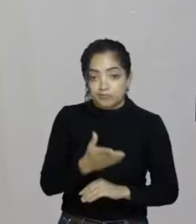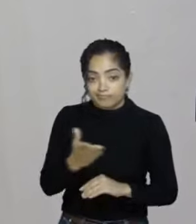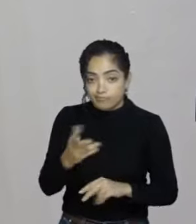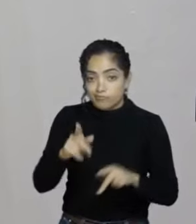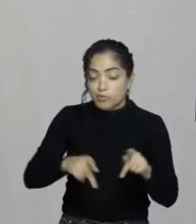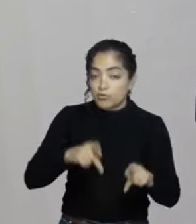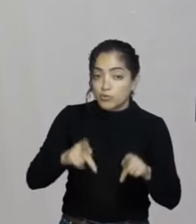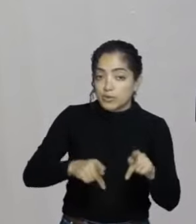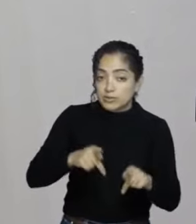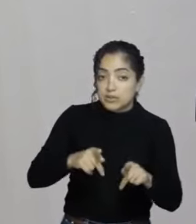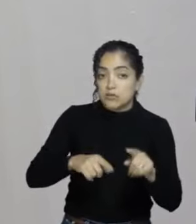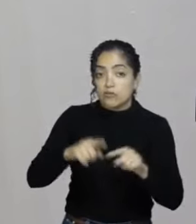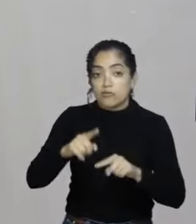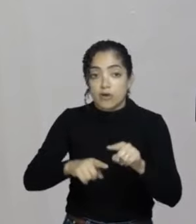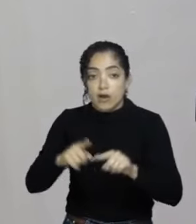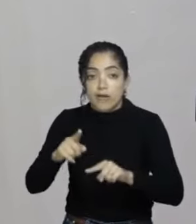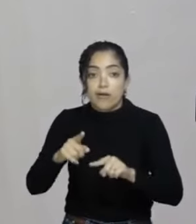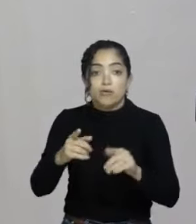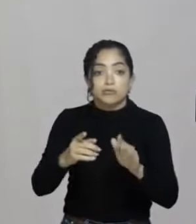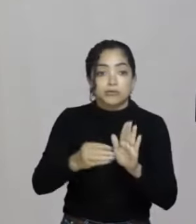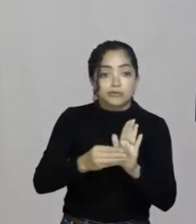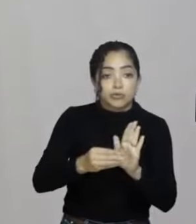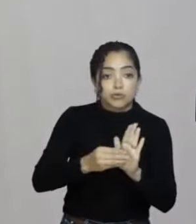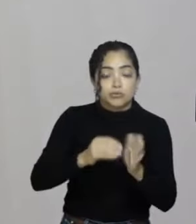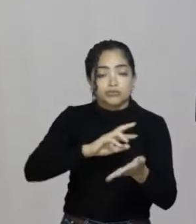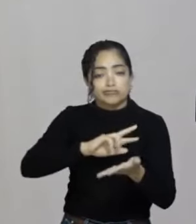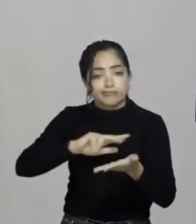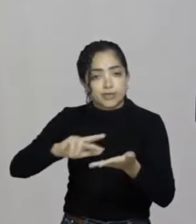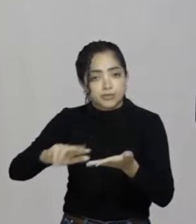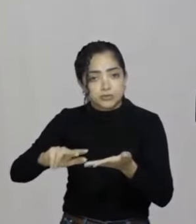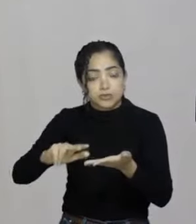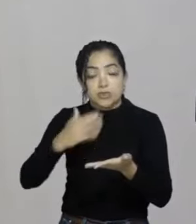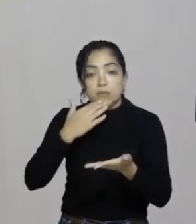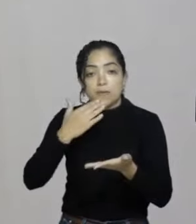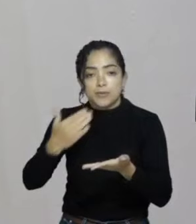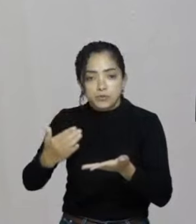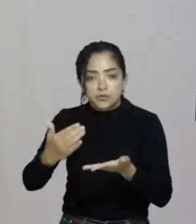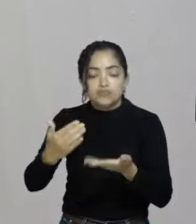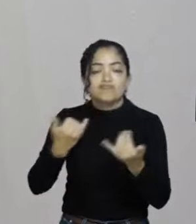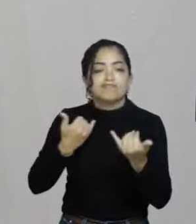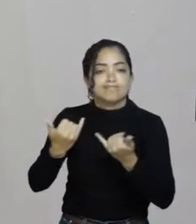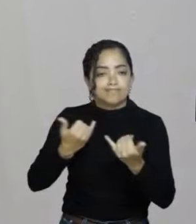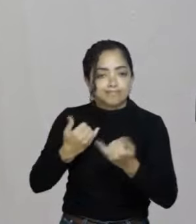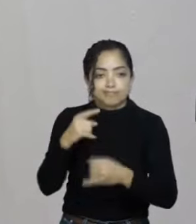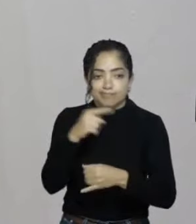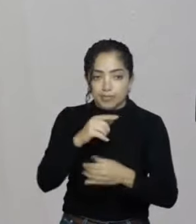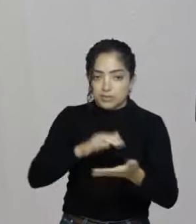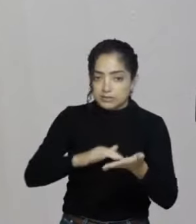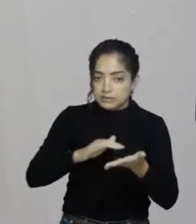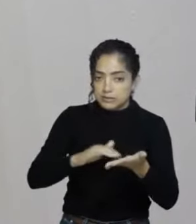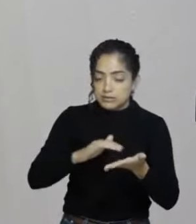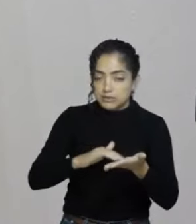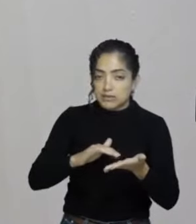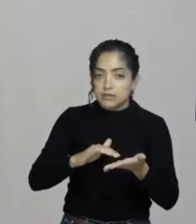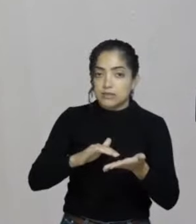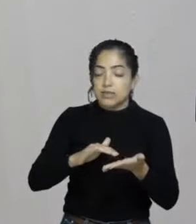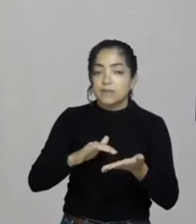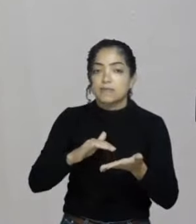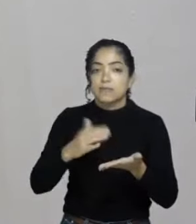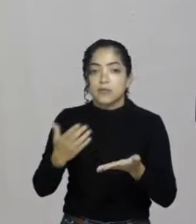sem produtos a serviços essenciais por isso nós fizemos um pedido de informação a Secretaria de Estado questionando os motivos pelos quais